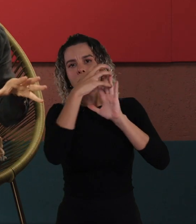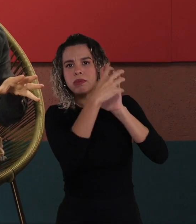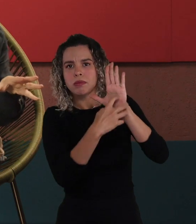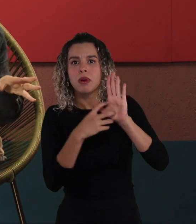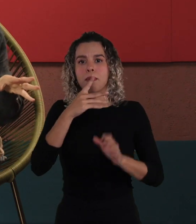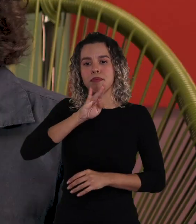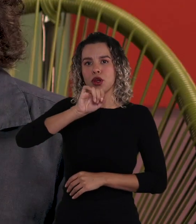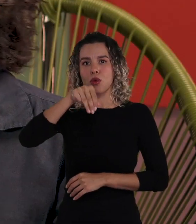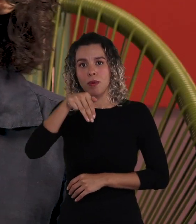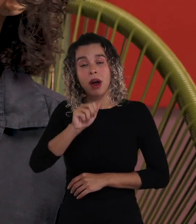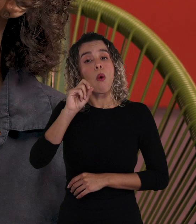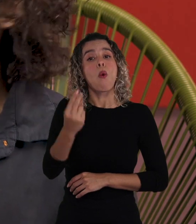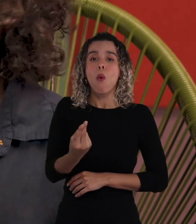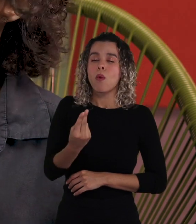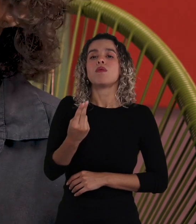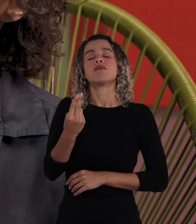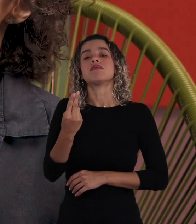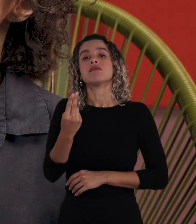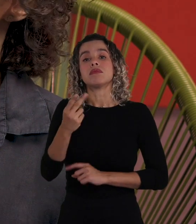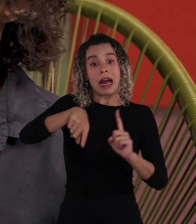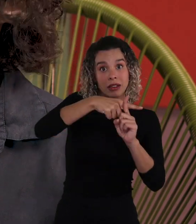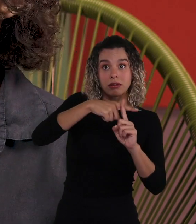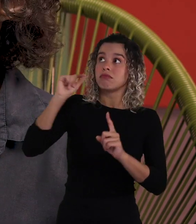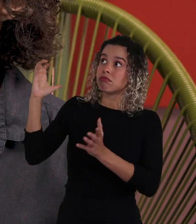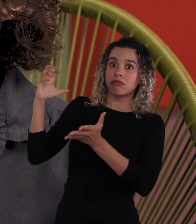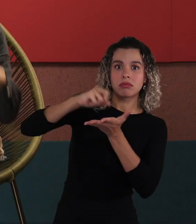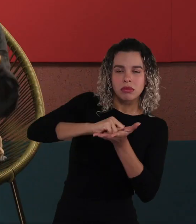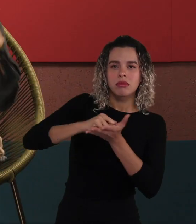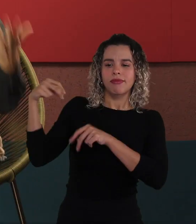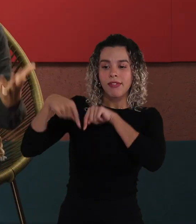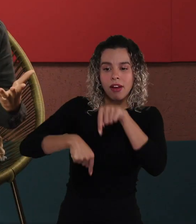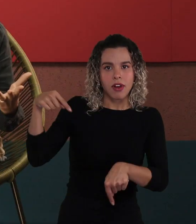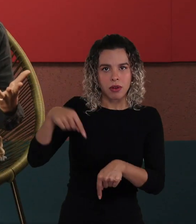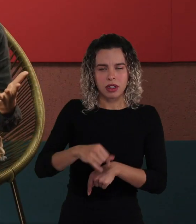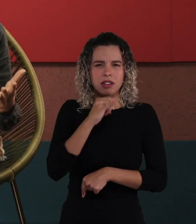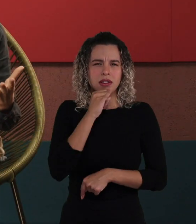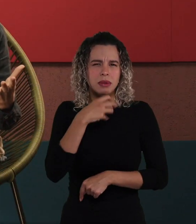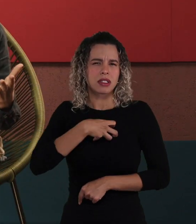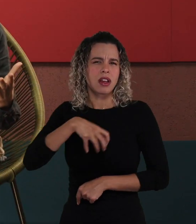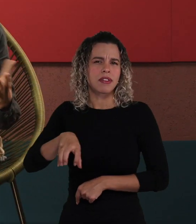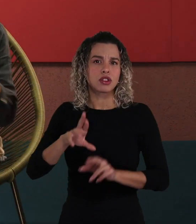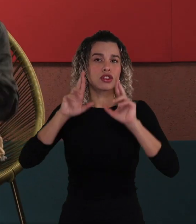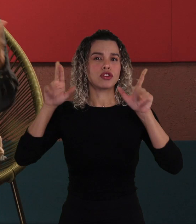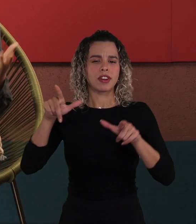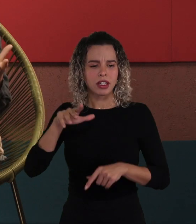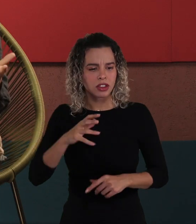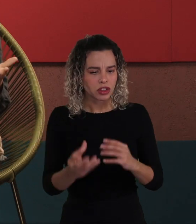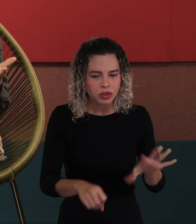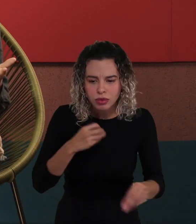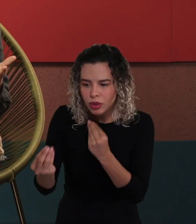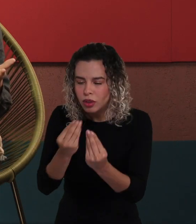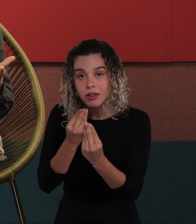ali no território, com a ocupação histórica desse território. O que tinha de diferente em Salvador? Não era um